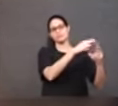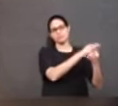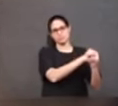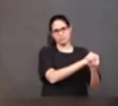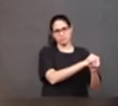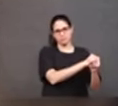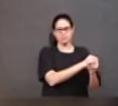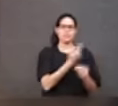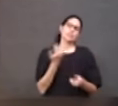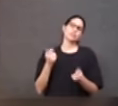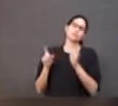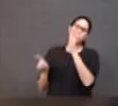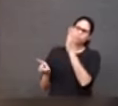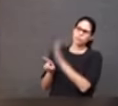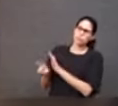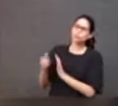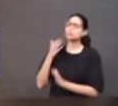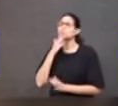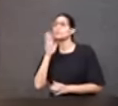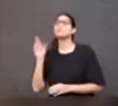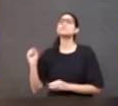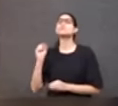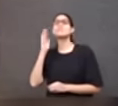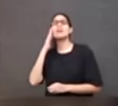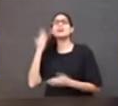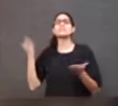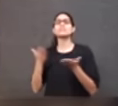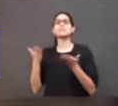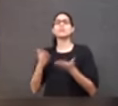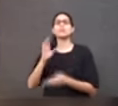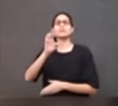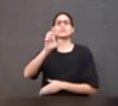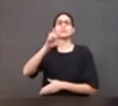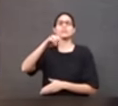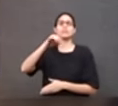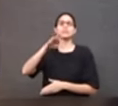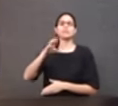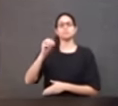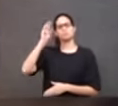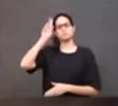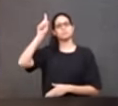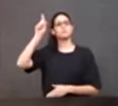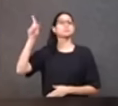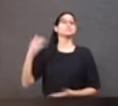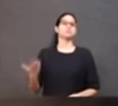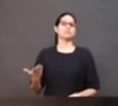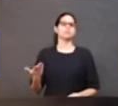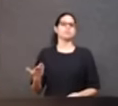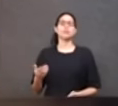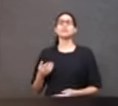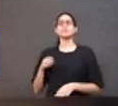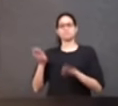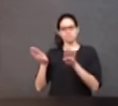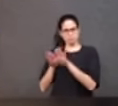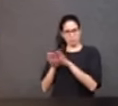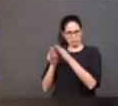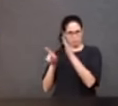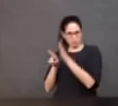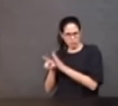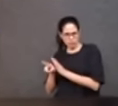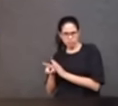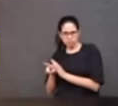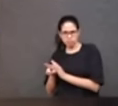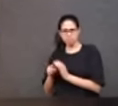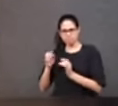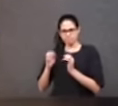você avalia a atual gestão do professor Elmiro e qual a importância e como usar as tecnologias de informação para garantir